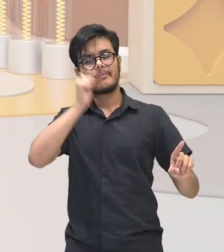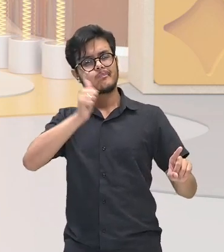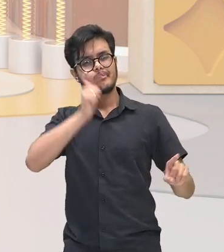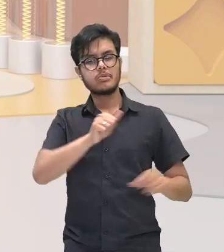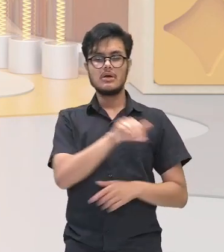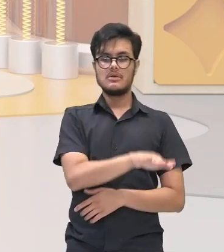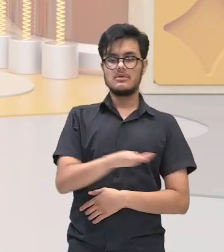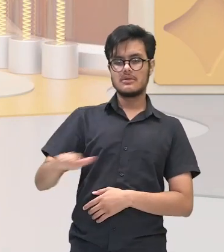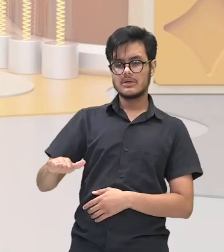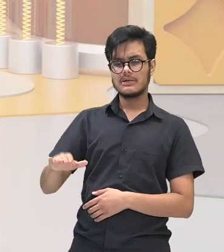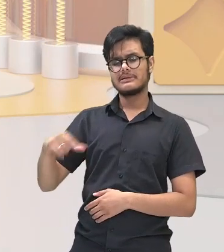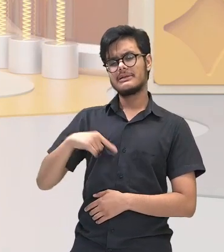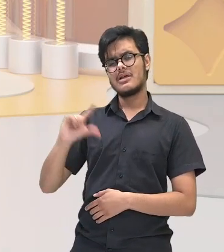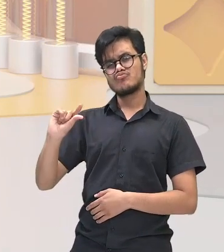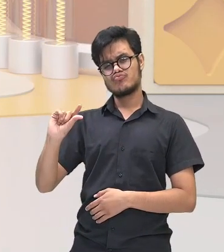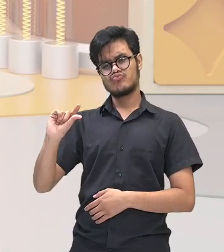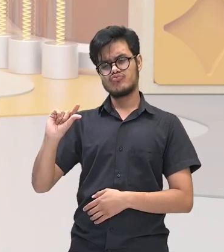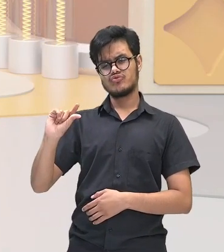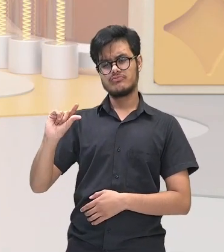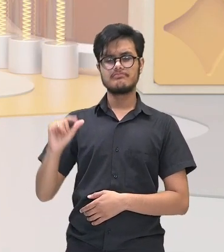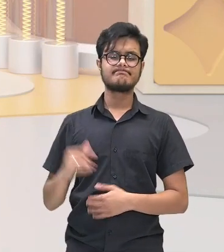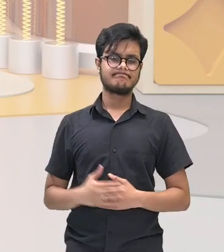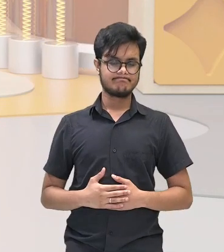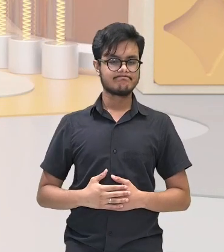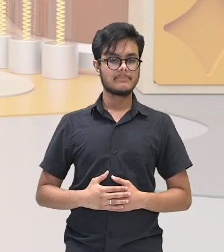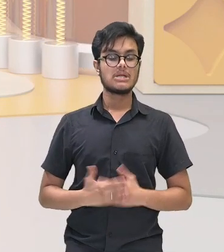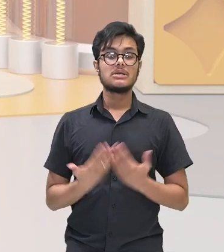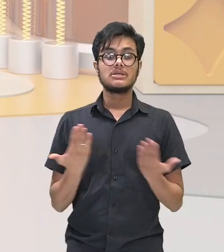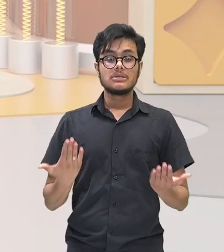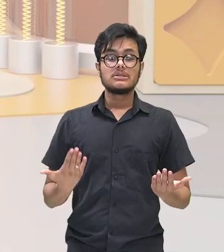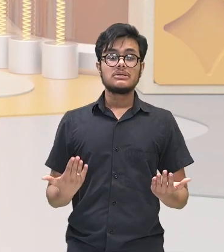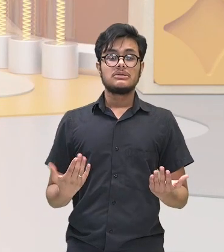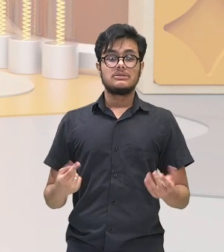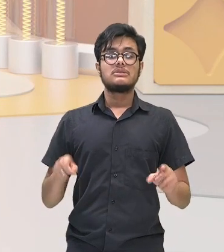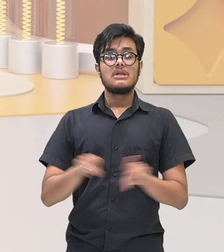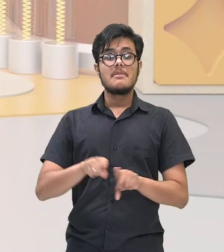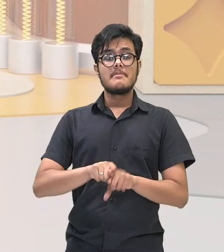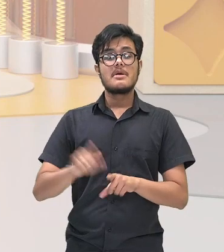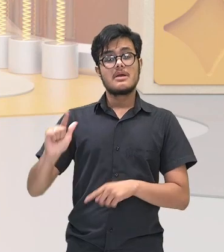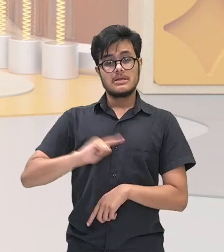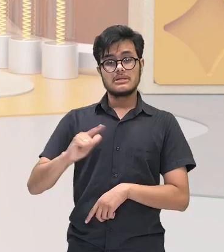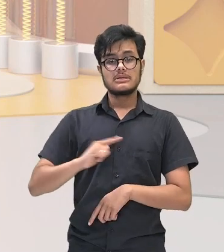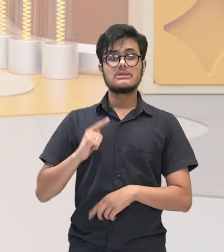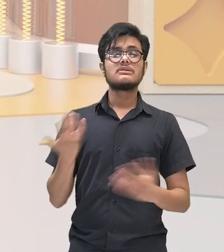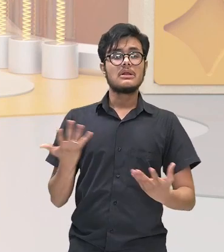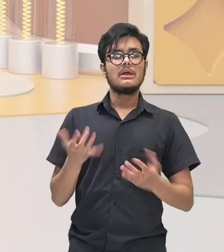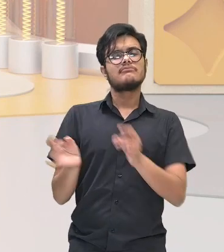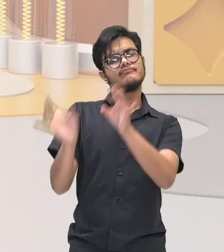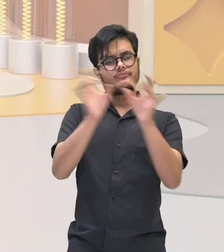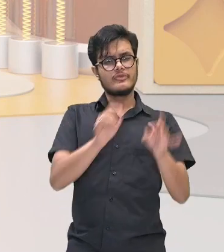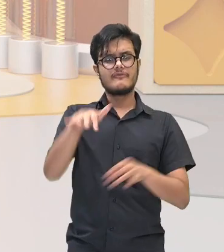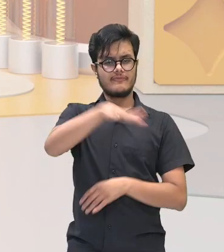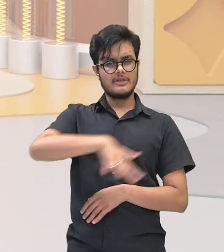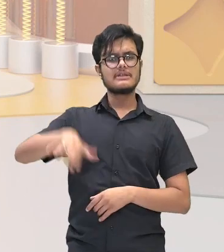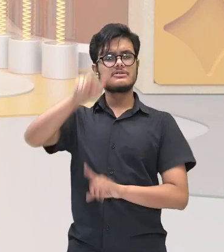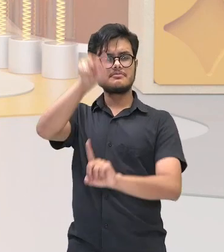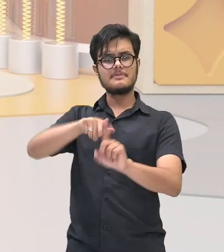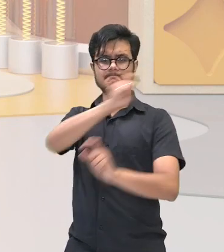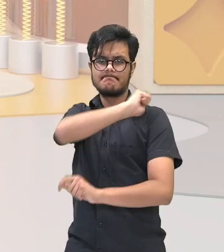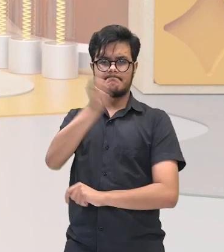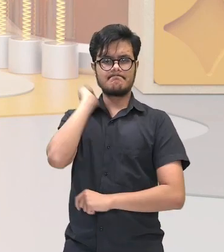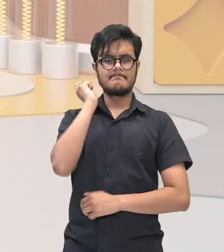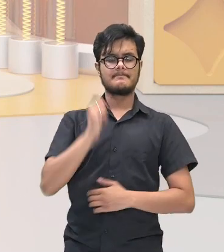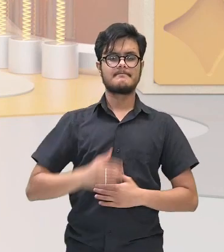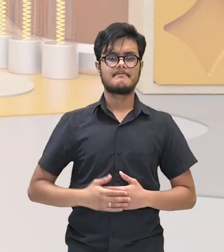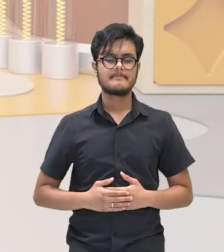crianças possuíam um valor inferior, mas também estavam ali inseridas nesse comércio de escravizados,